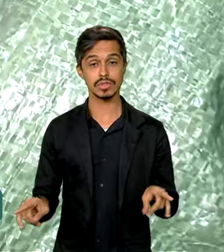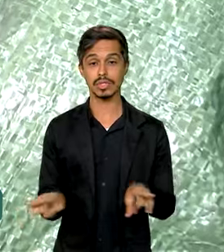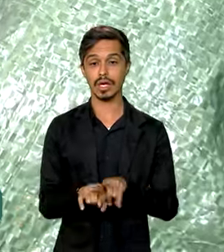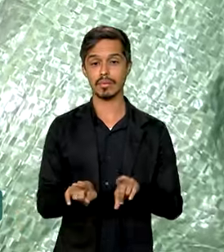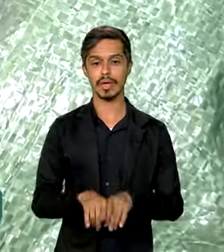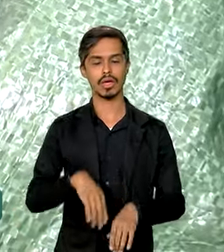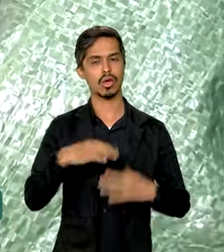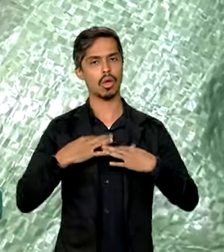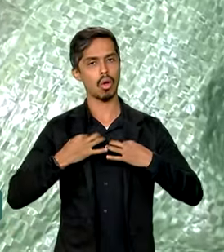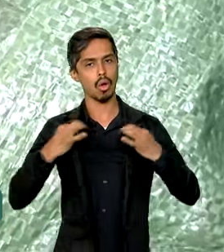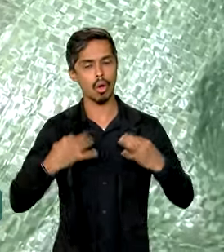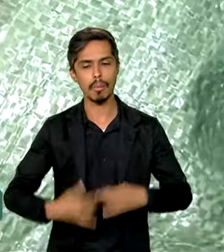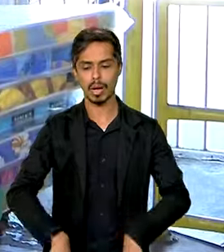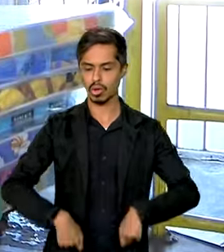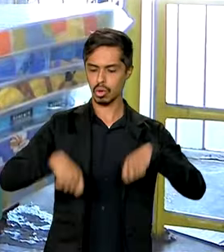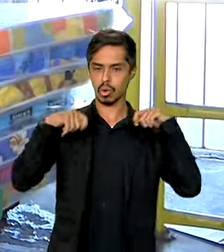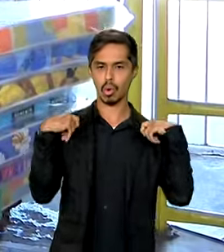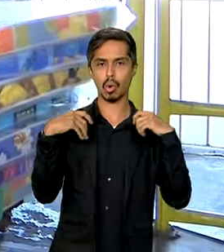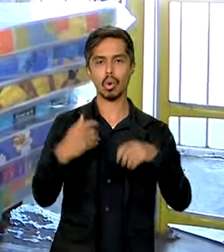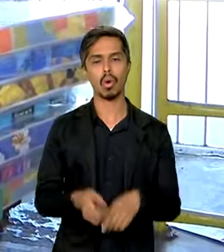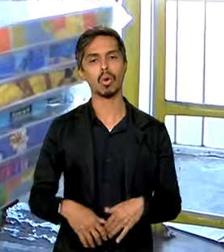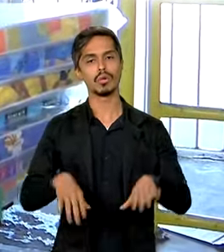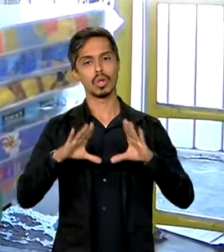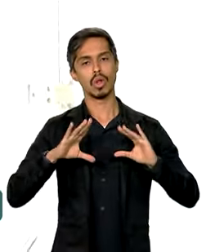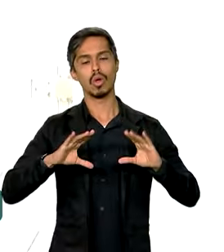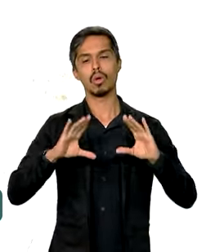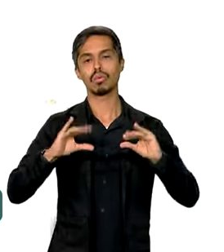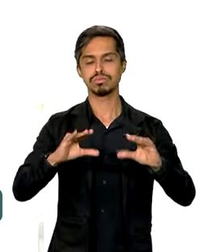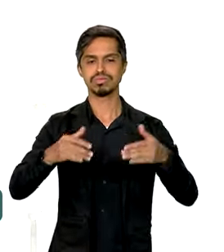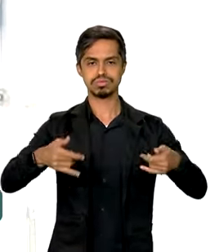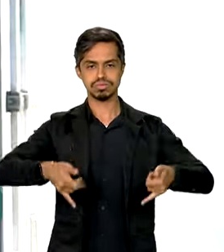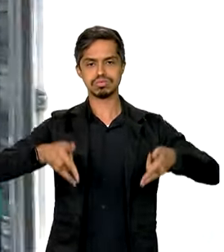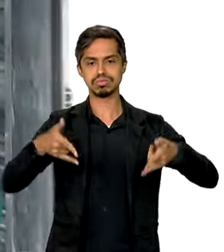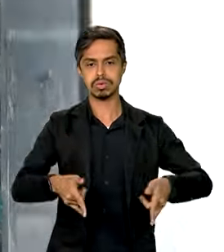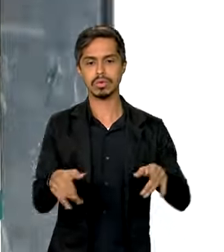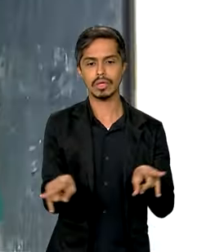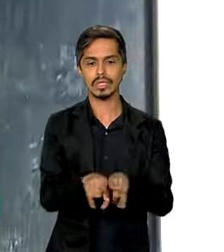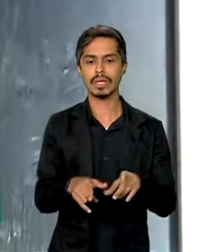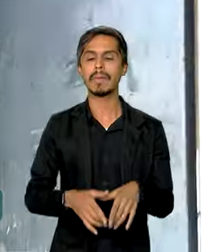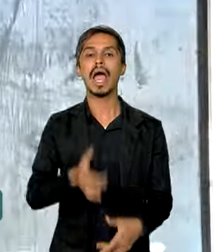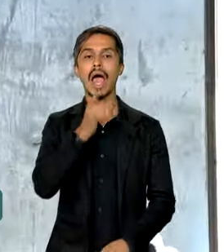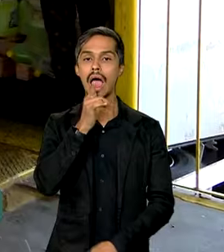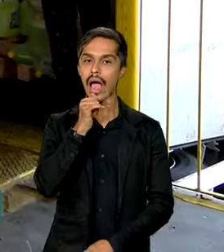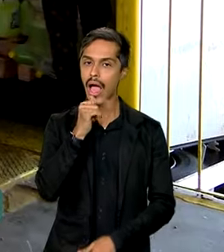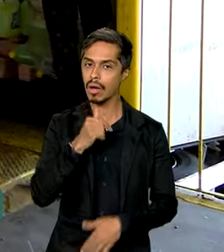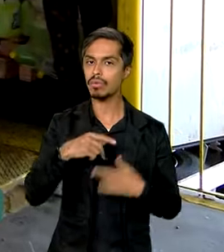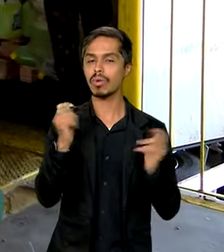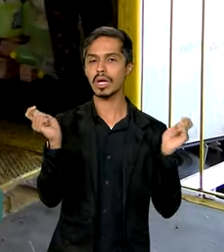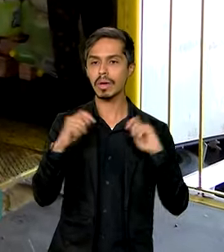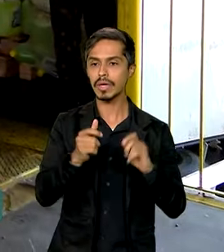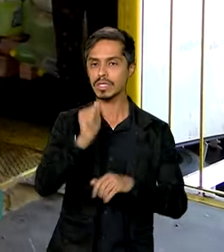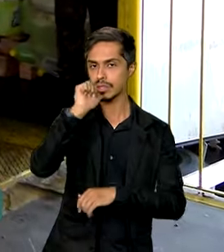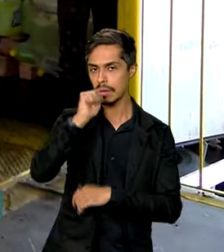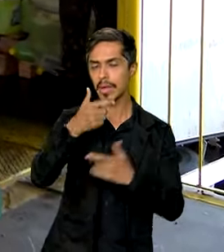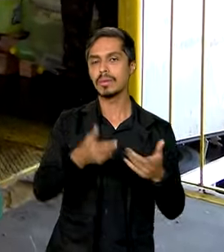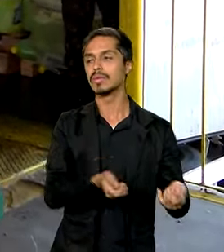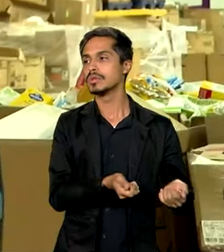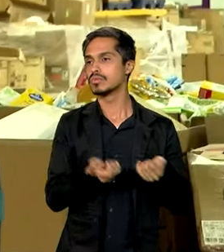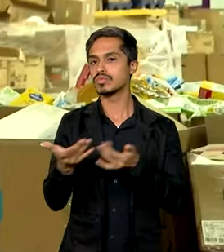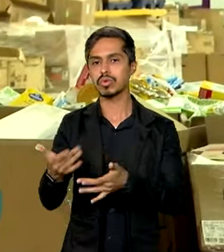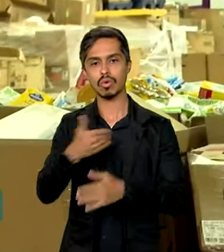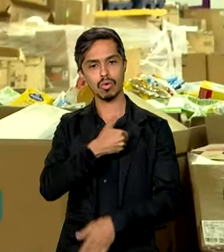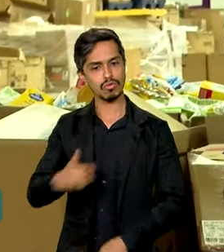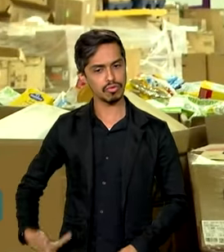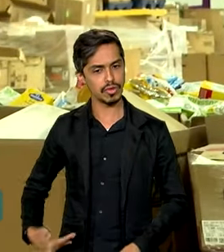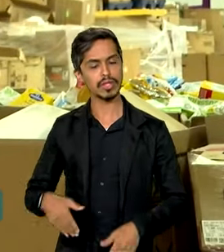incluindo roupas, cobertores, colchões e água mineral, foram muito bem recebidas pelo governo brasileiro.